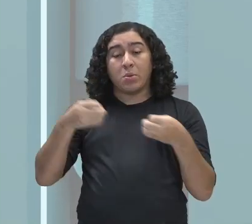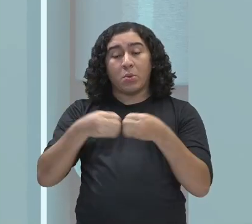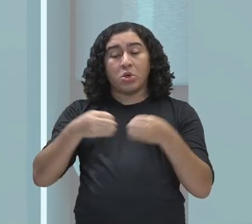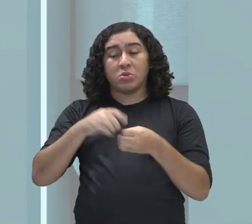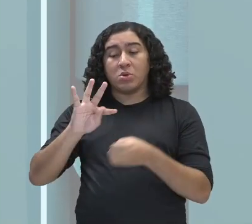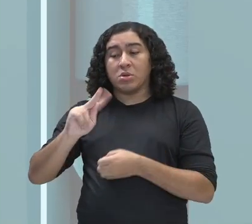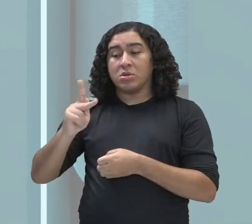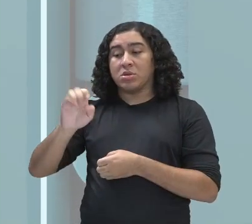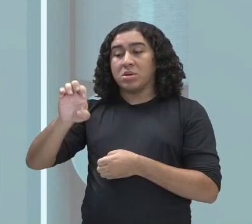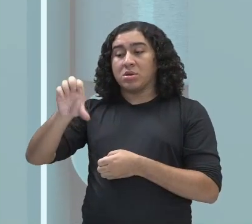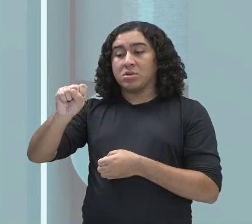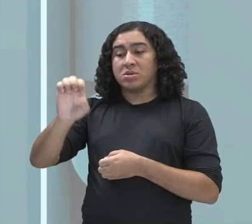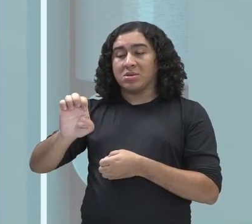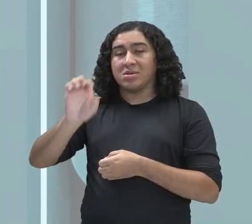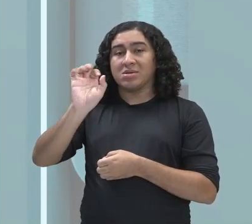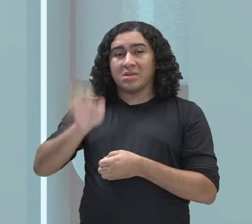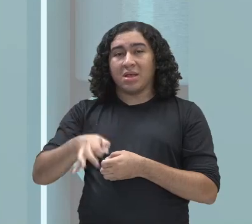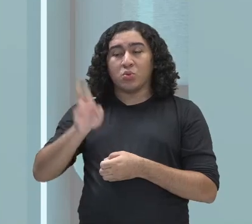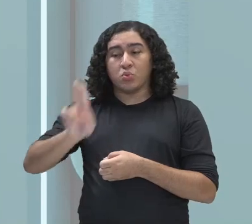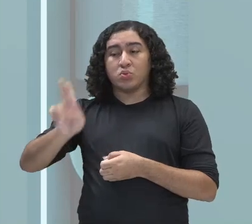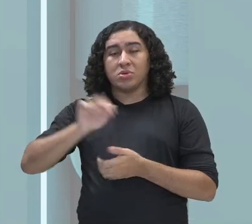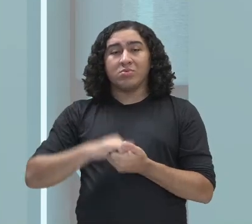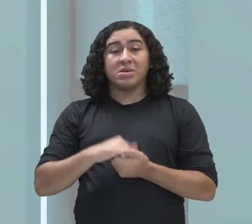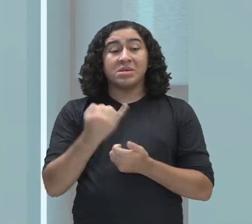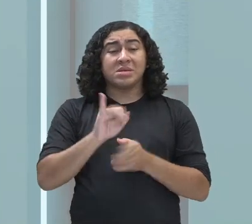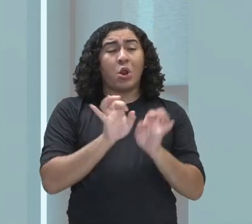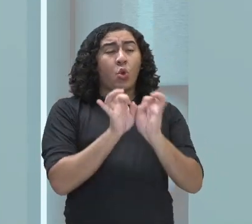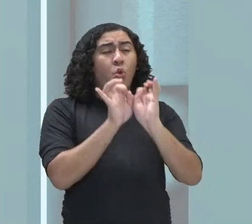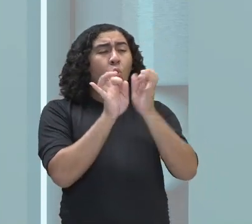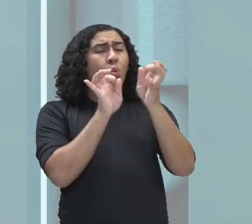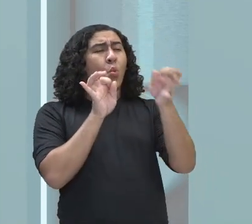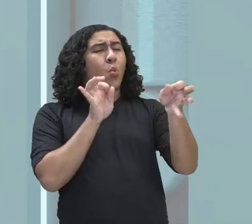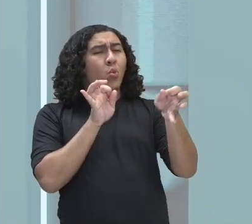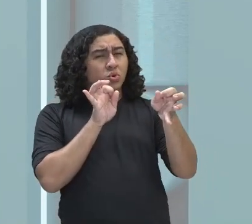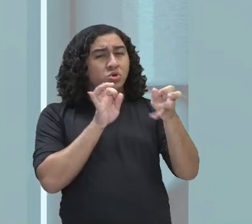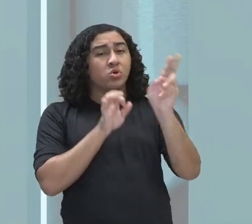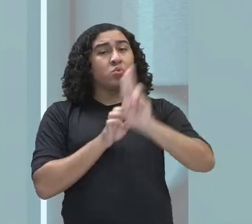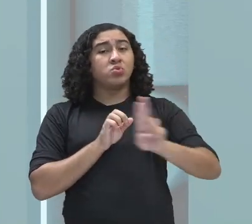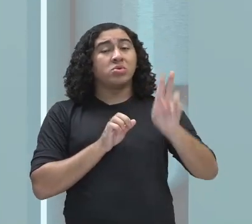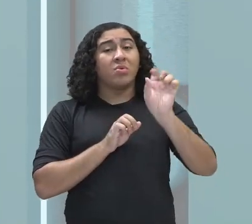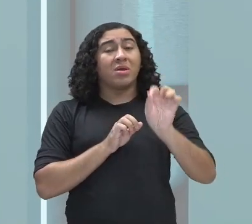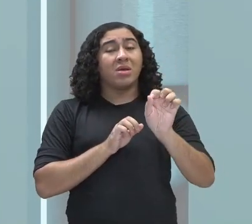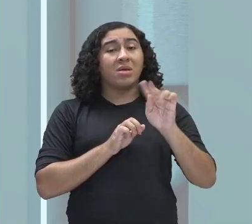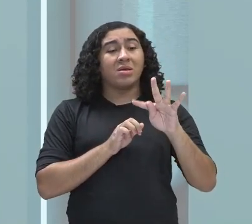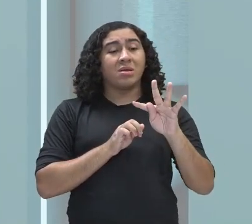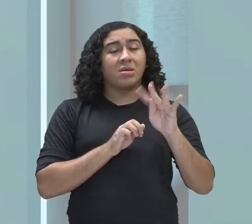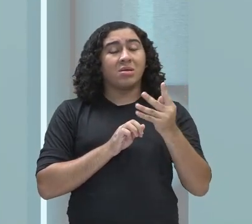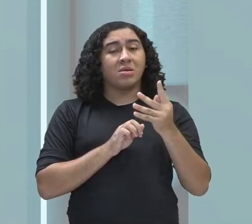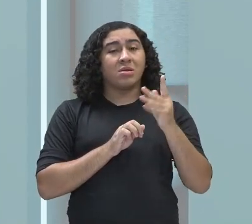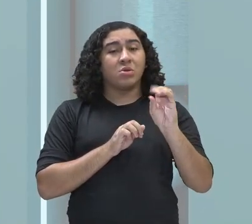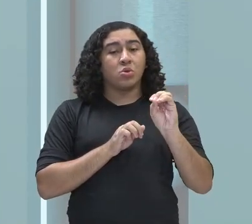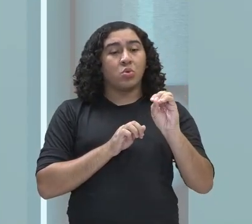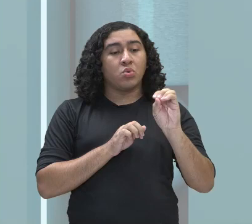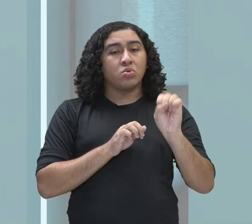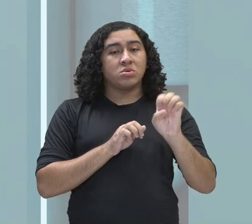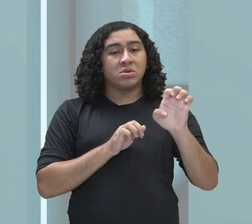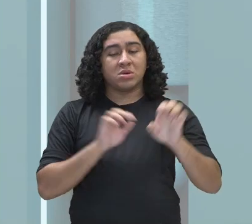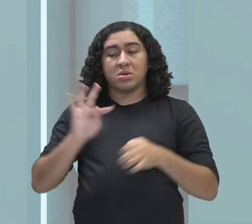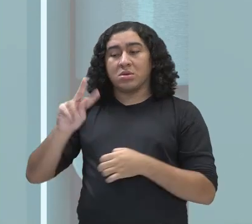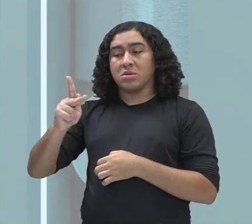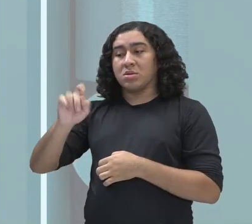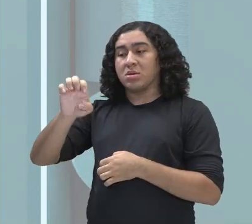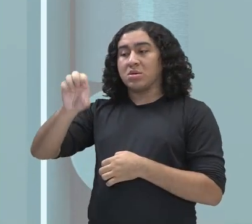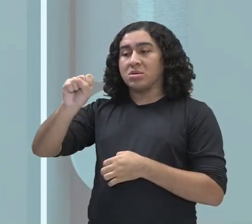these, certo? Utilizar. Quando o objeto estiver longe, eu vou utilizar those. Então, these,